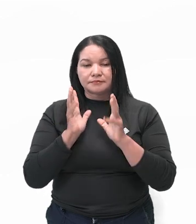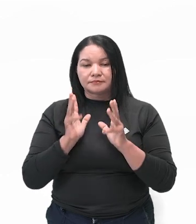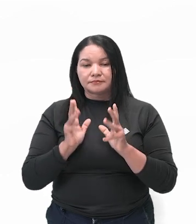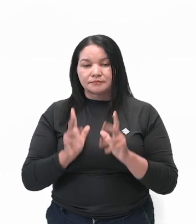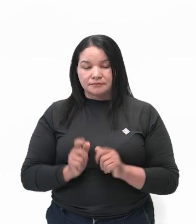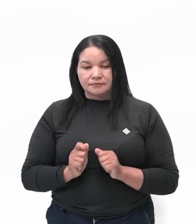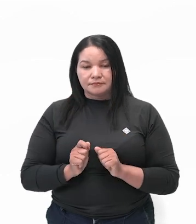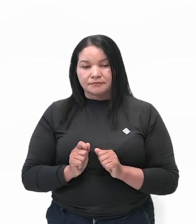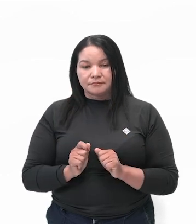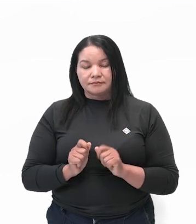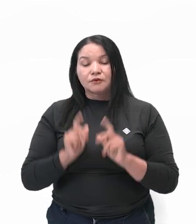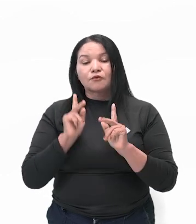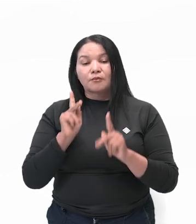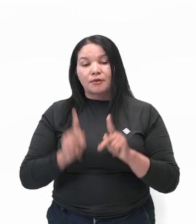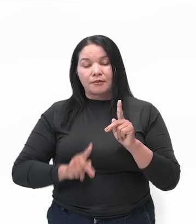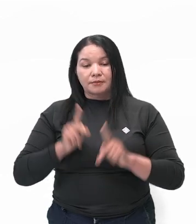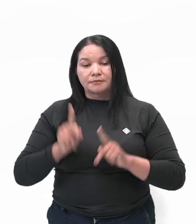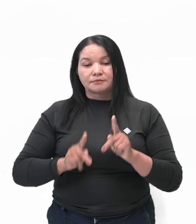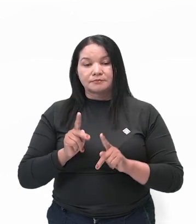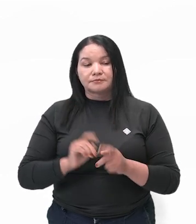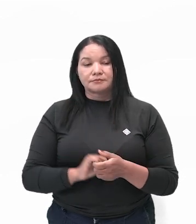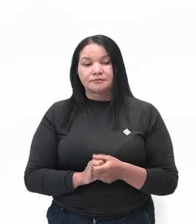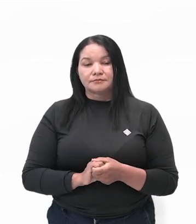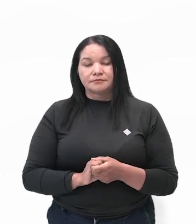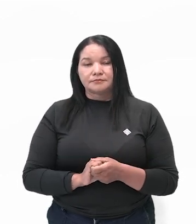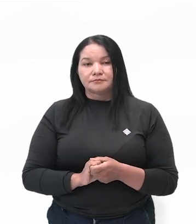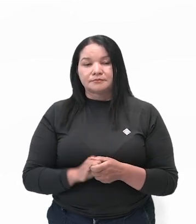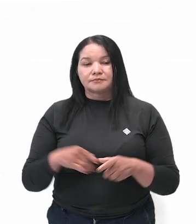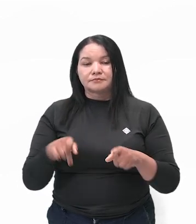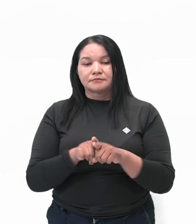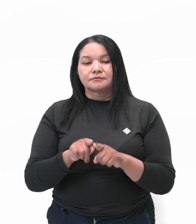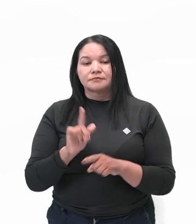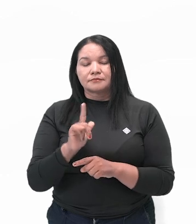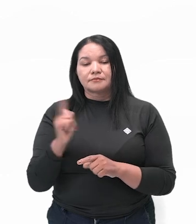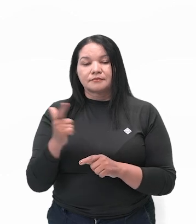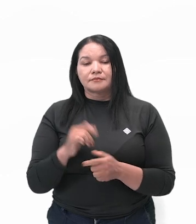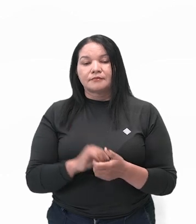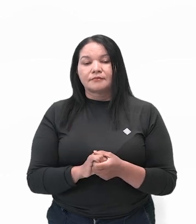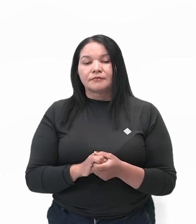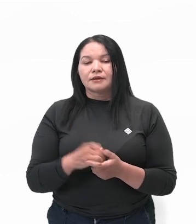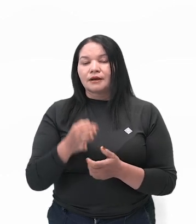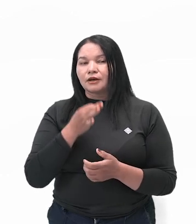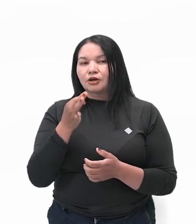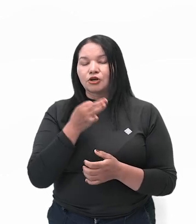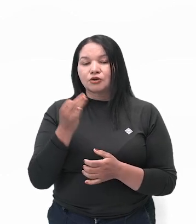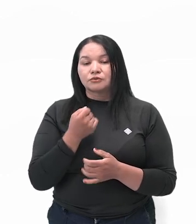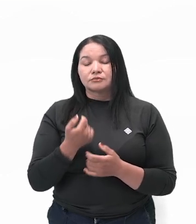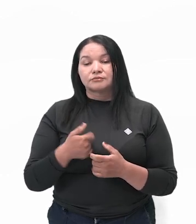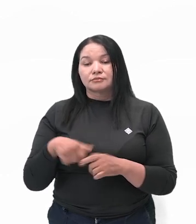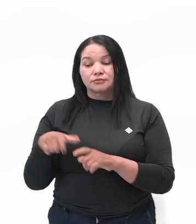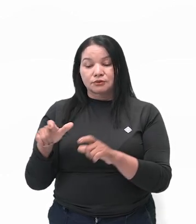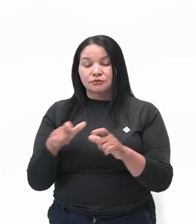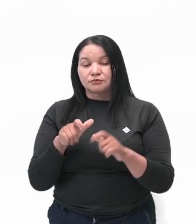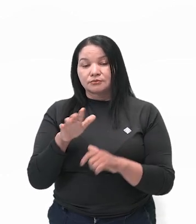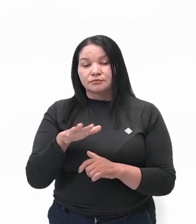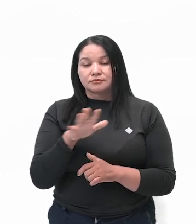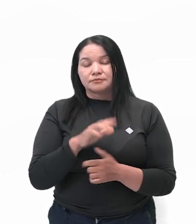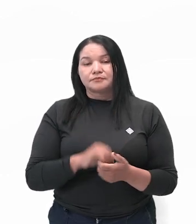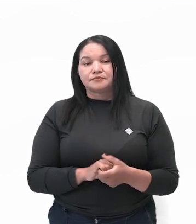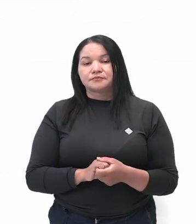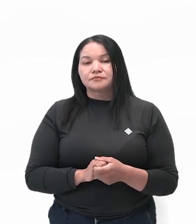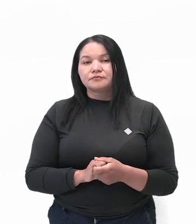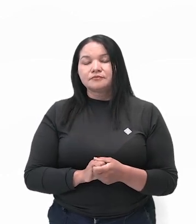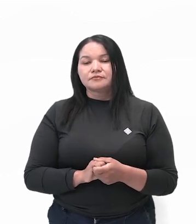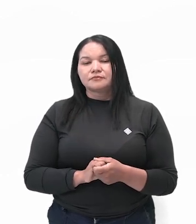humano, critical, crítico, region, região. Então, no texto, vocês